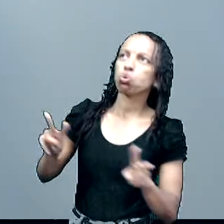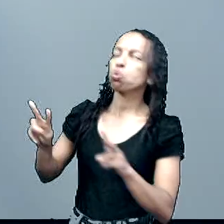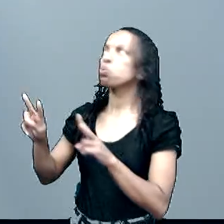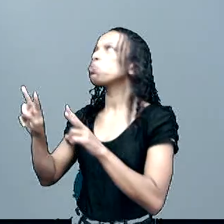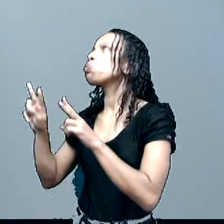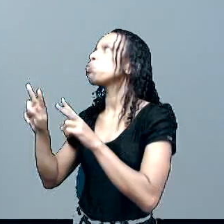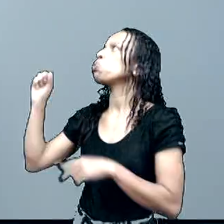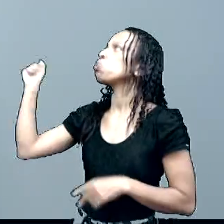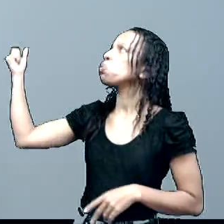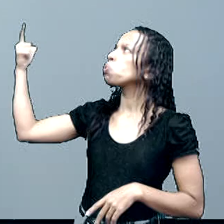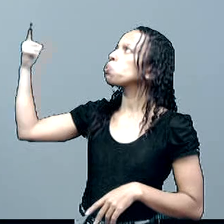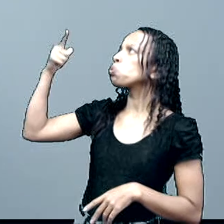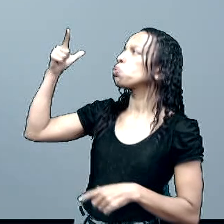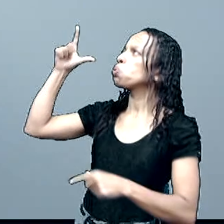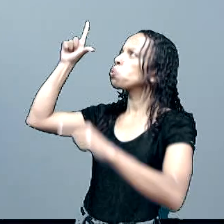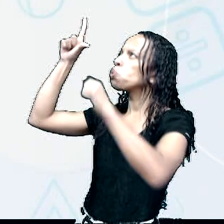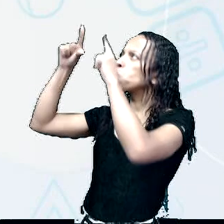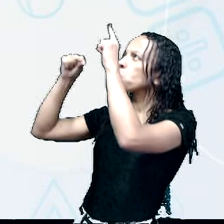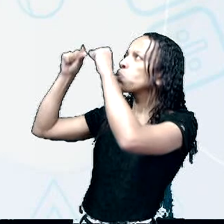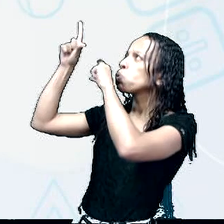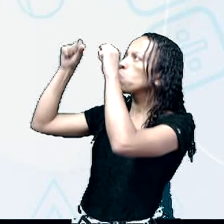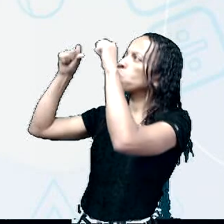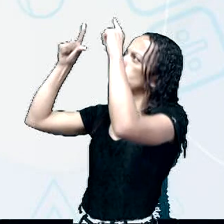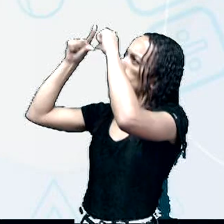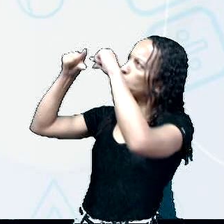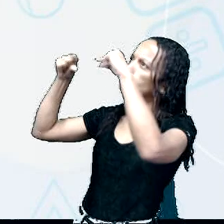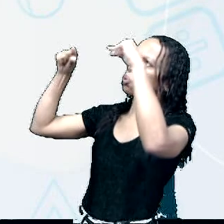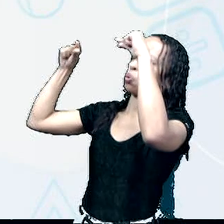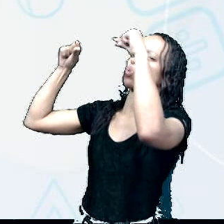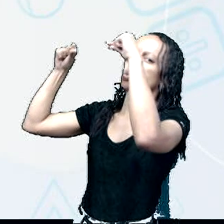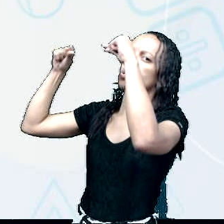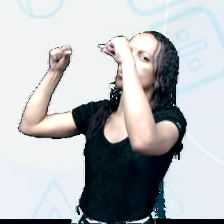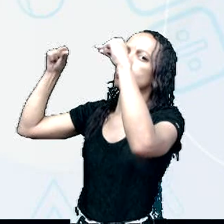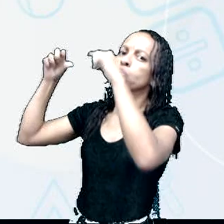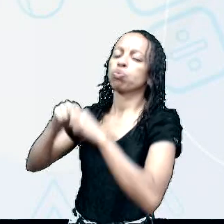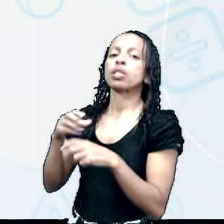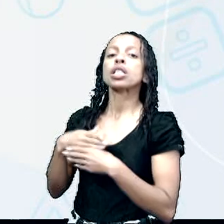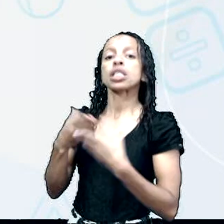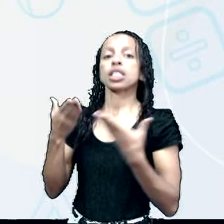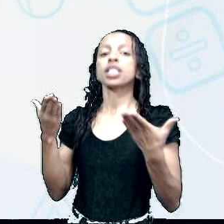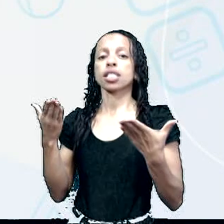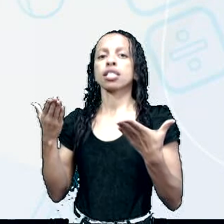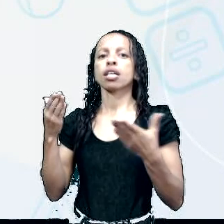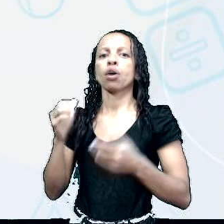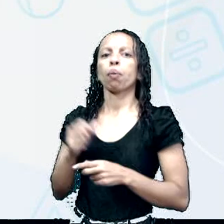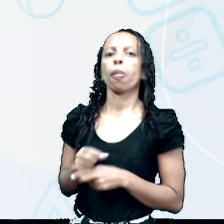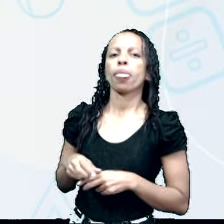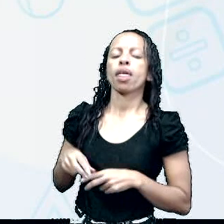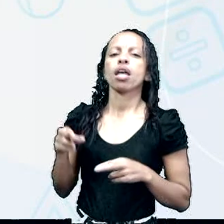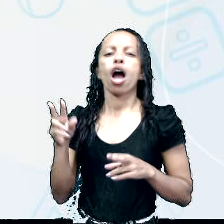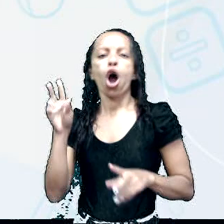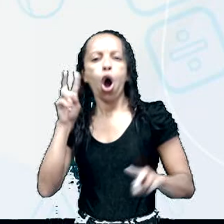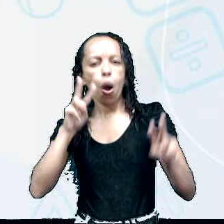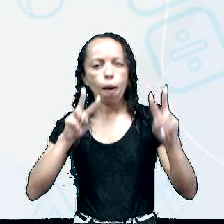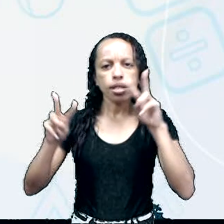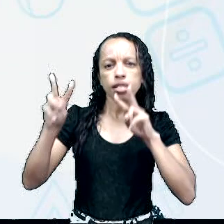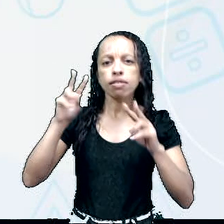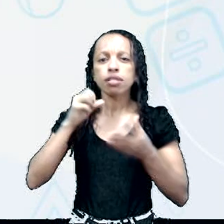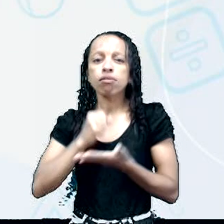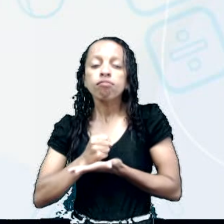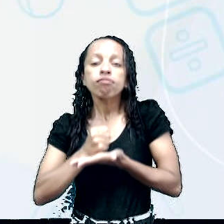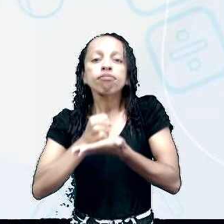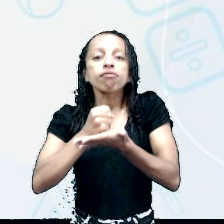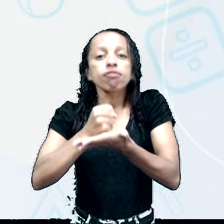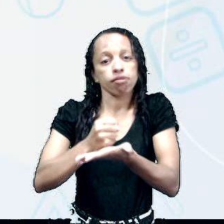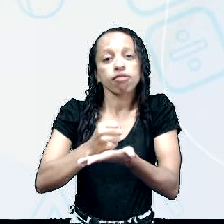o sol as estrelas a lua e esses astros essas observações ajudavam